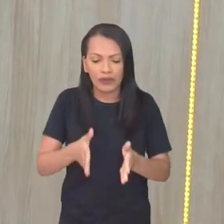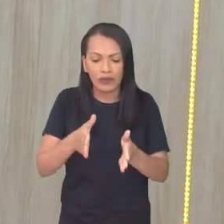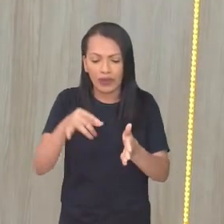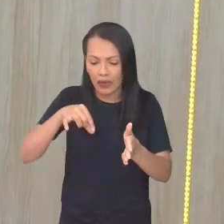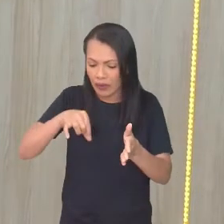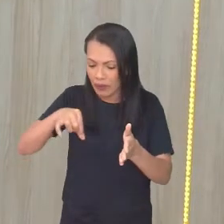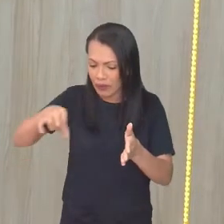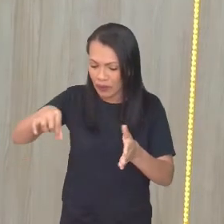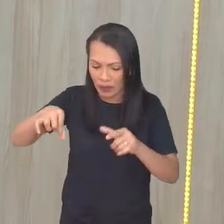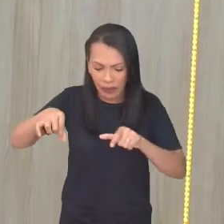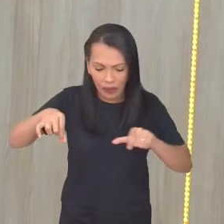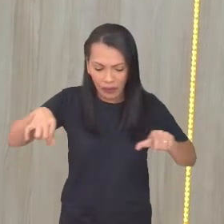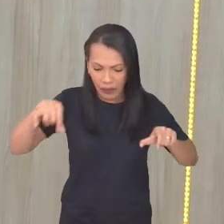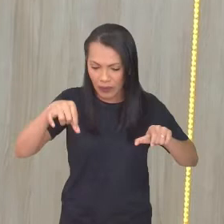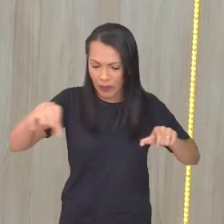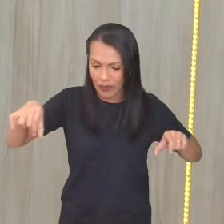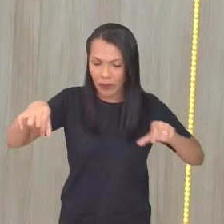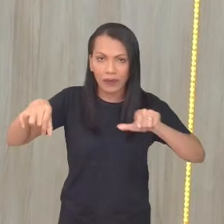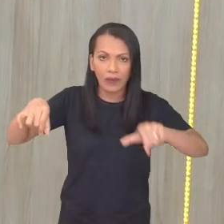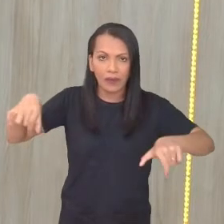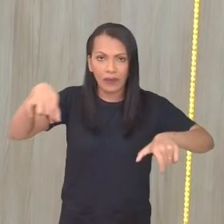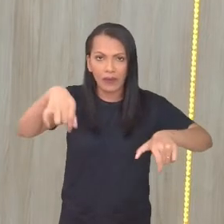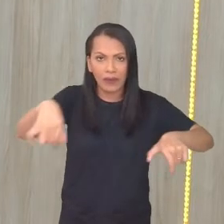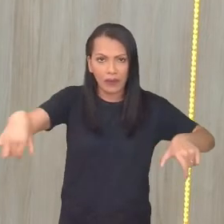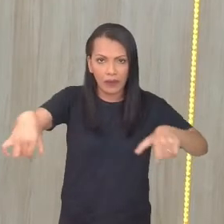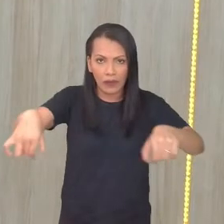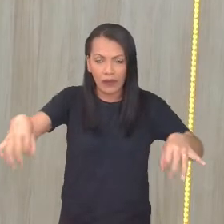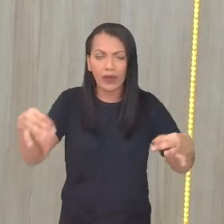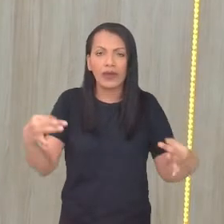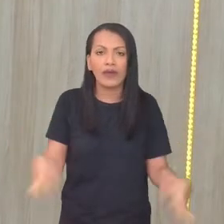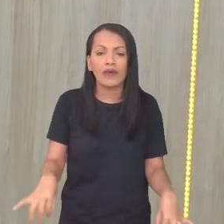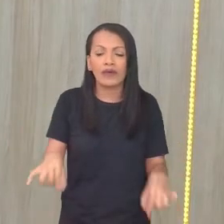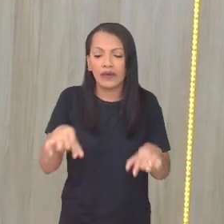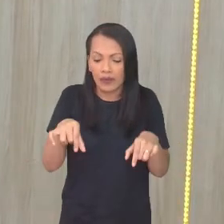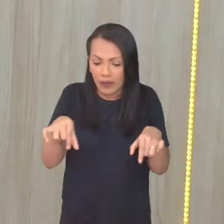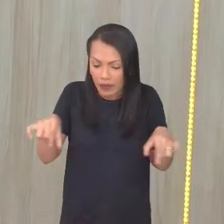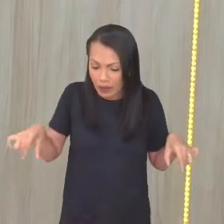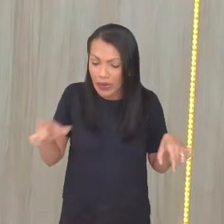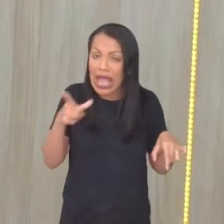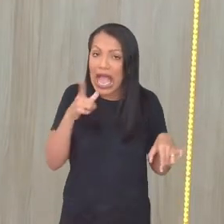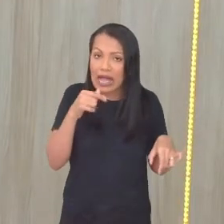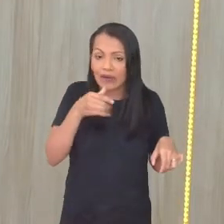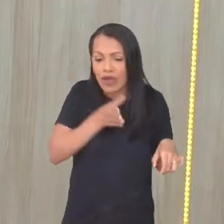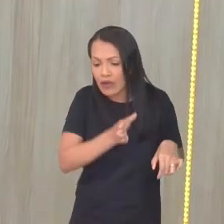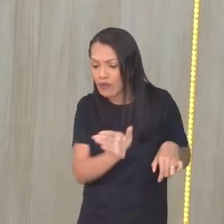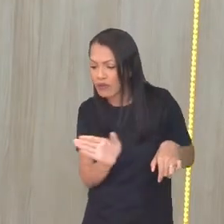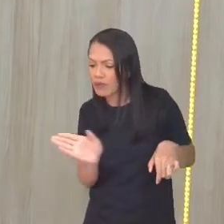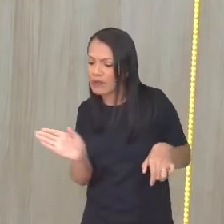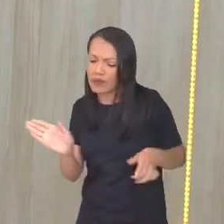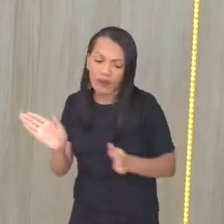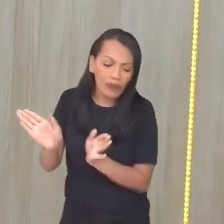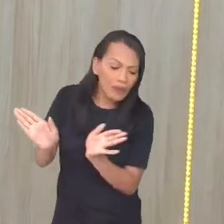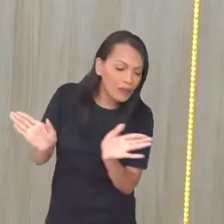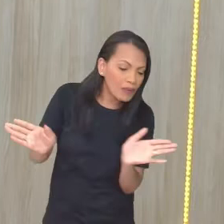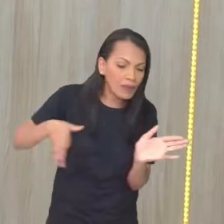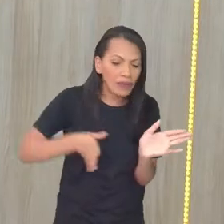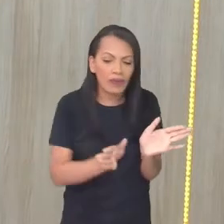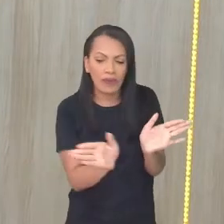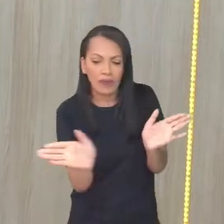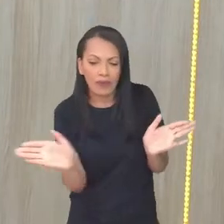né, do curso do rio, para levar a água até os locais onde eles queriam